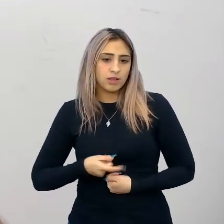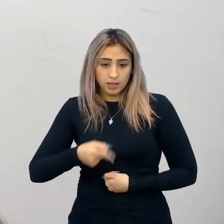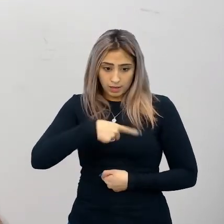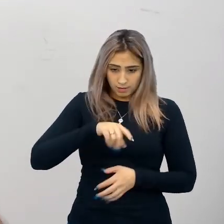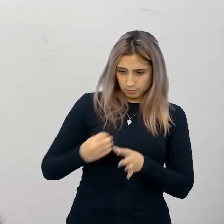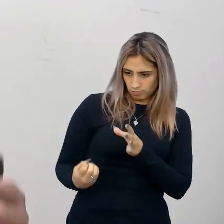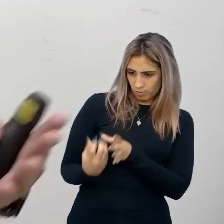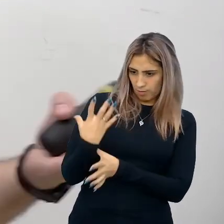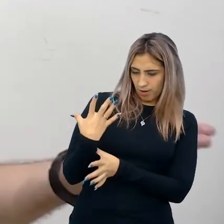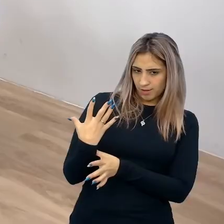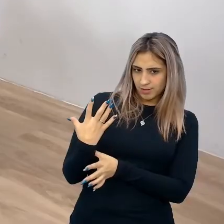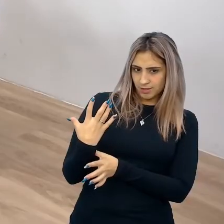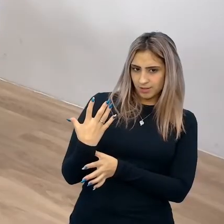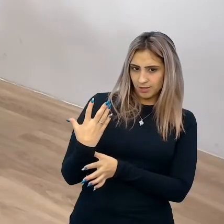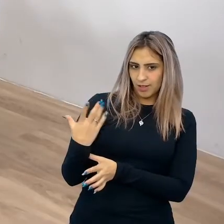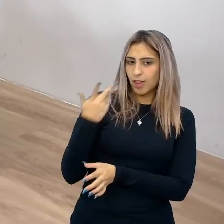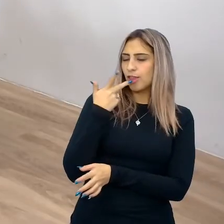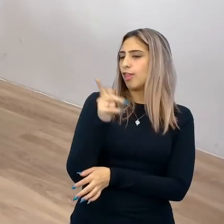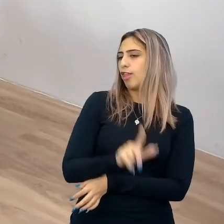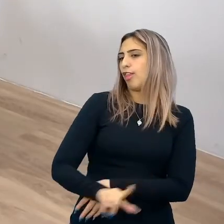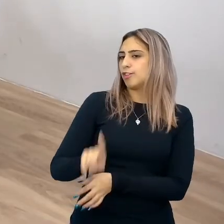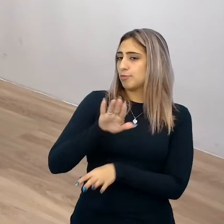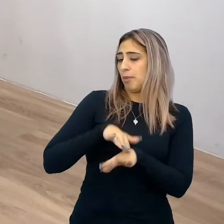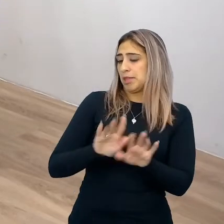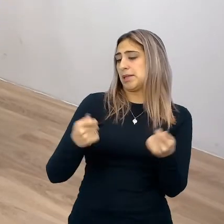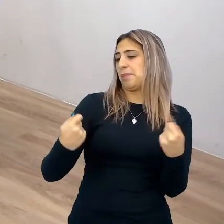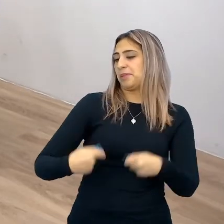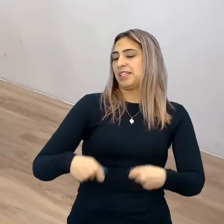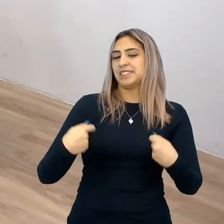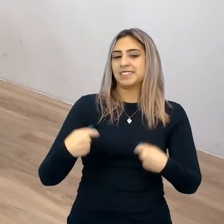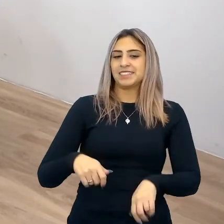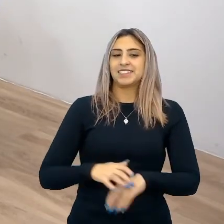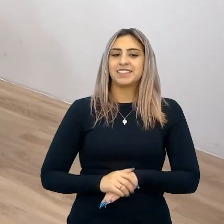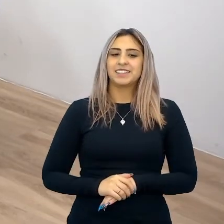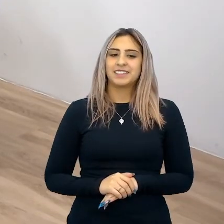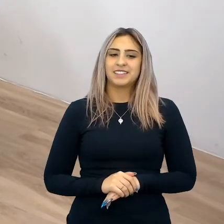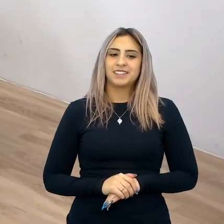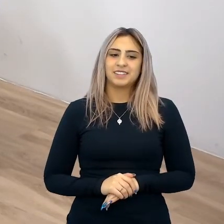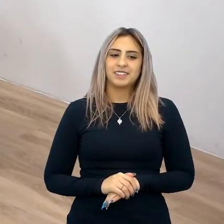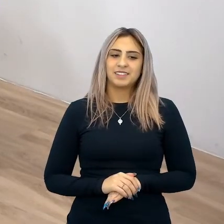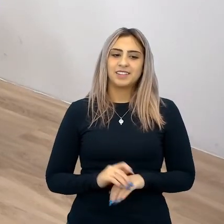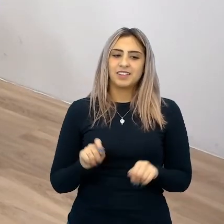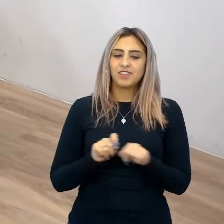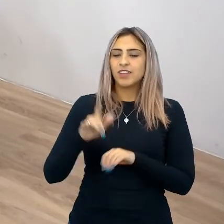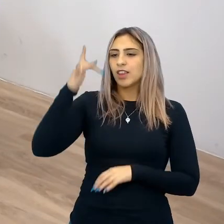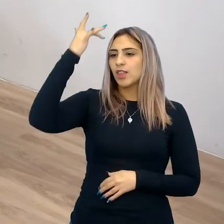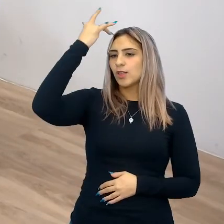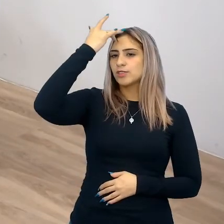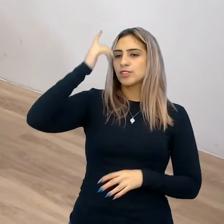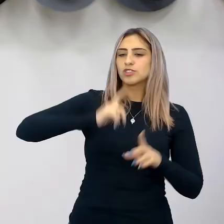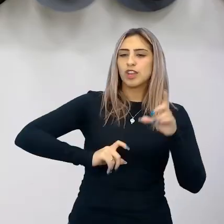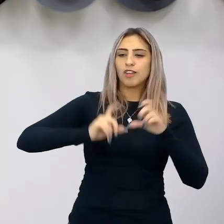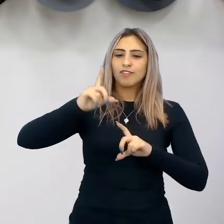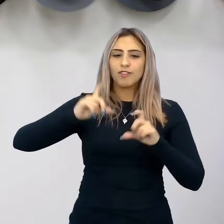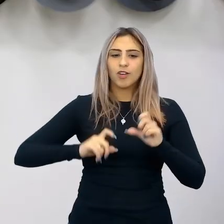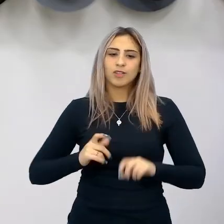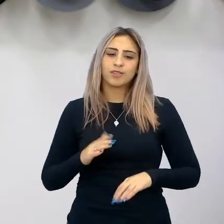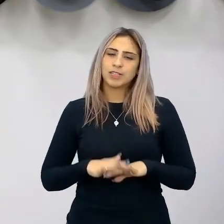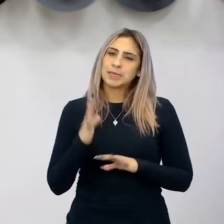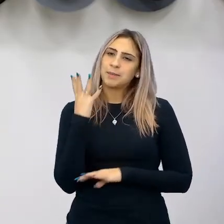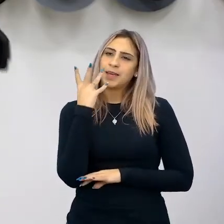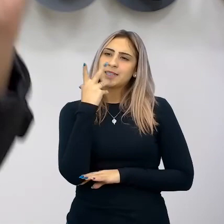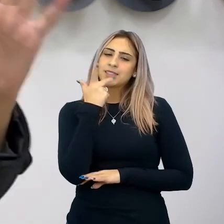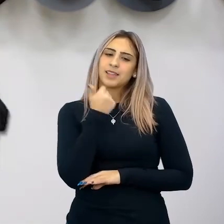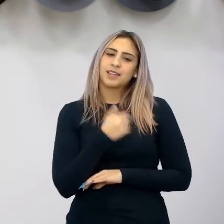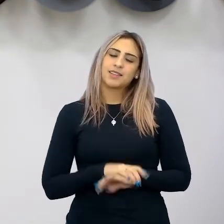comparecerão. É óbvio, mas é preciso, né? Porque se você faz não cartaz. Eu fiz uma vez da Inocência, tirei foto do casal, ficou a coisa mais linda. Fizemos